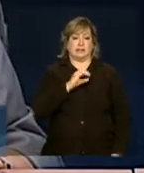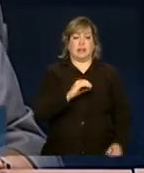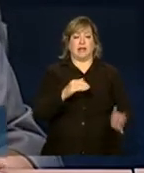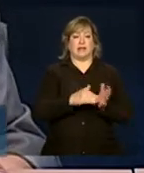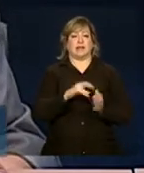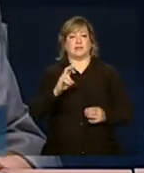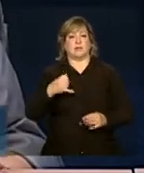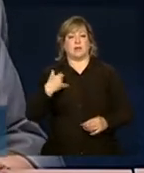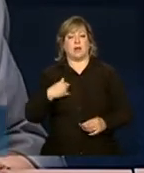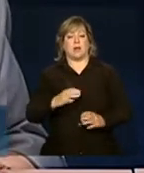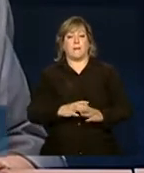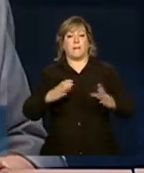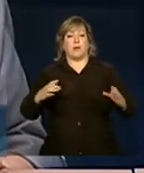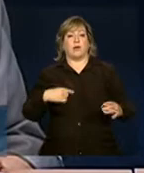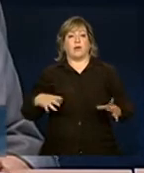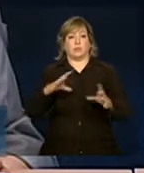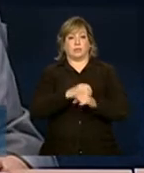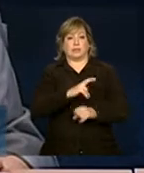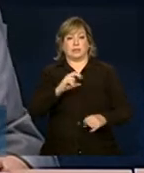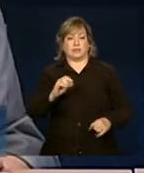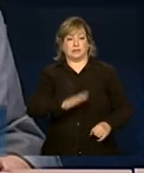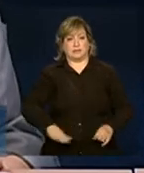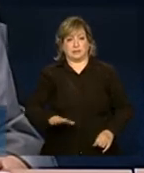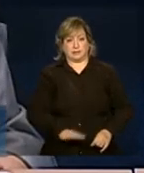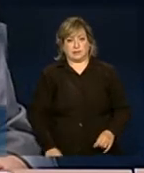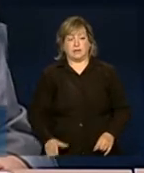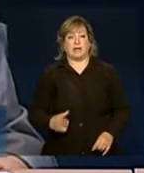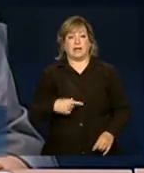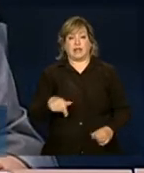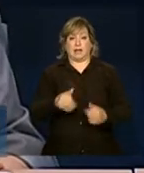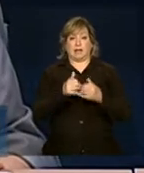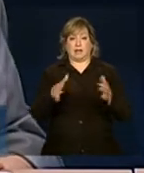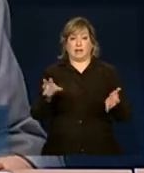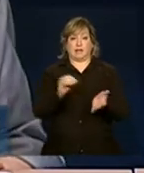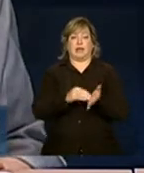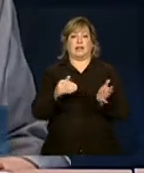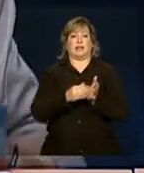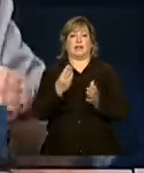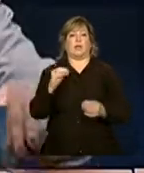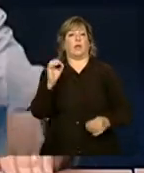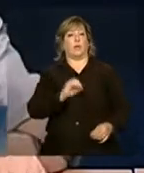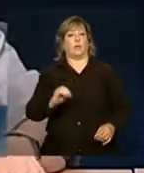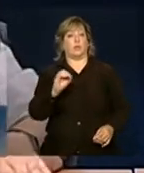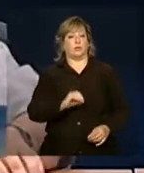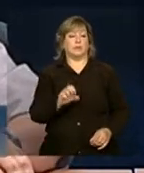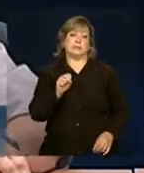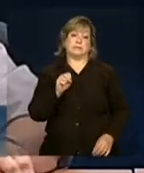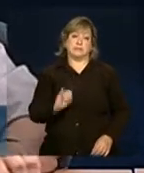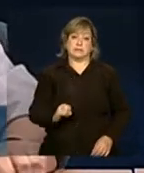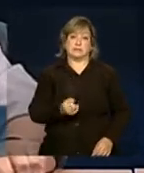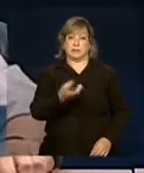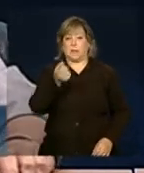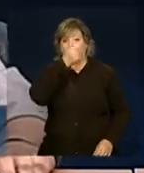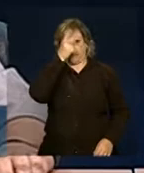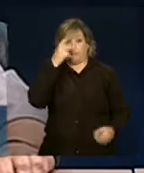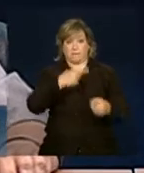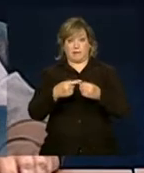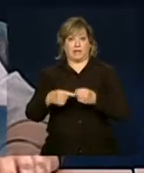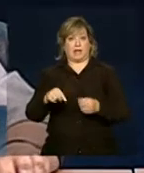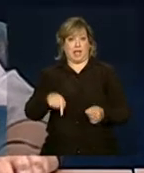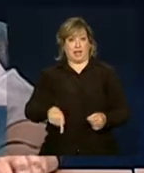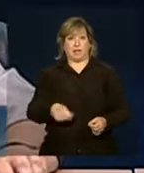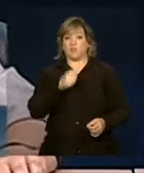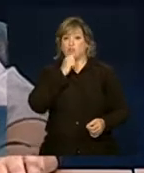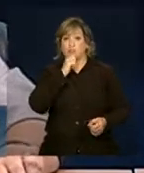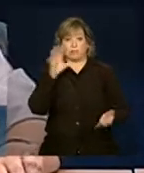500 crianças as inscrições ainda estão abertas até dia trinta de outubro Então se os prefeitos que estão aqui